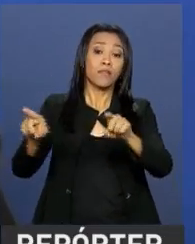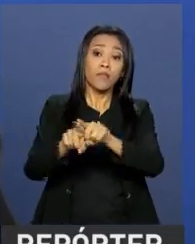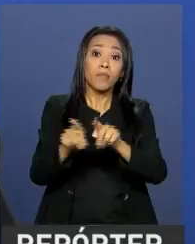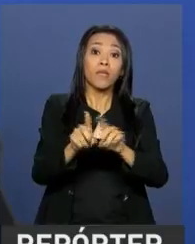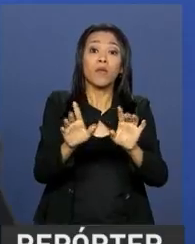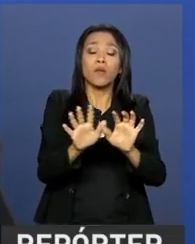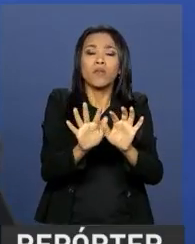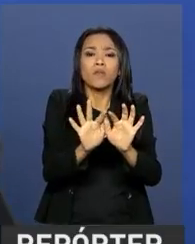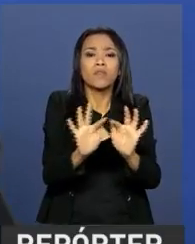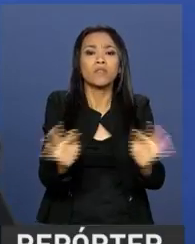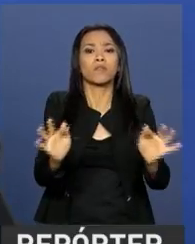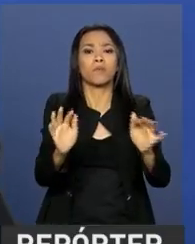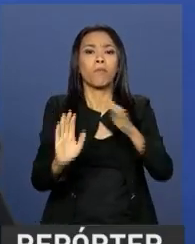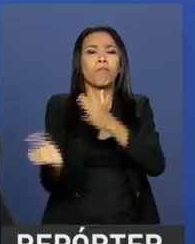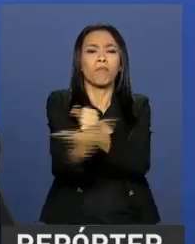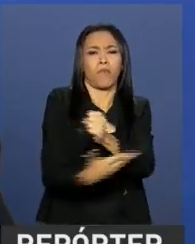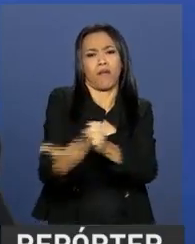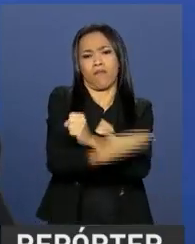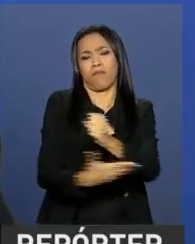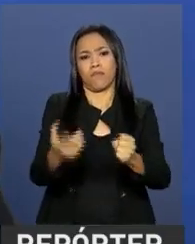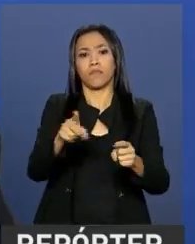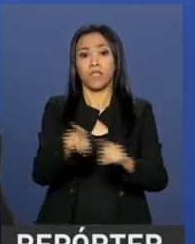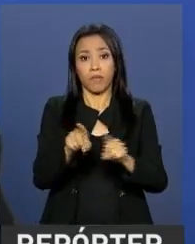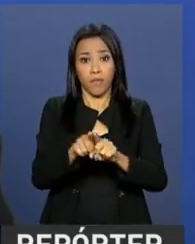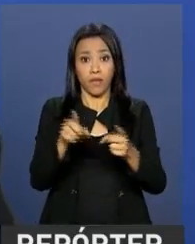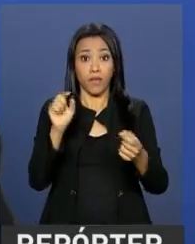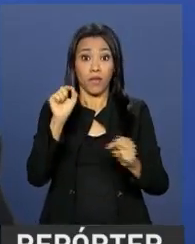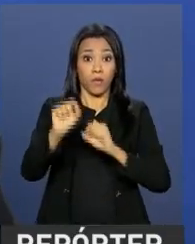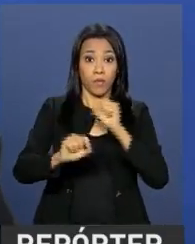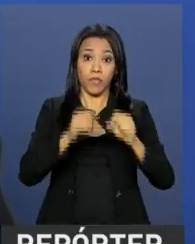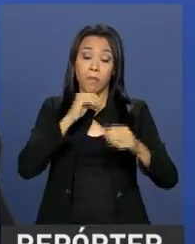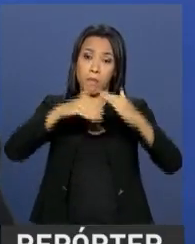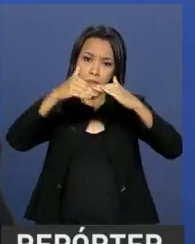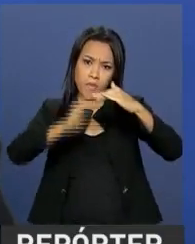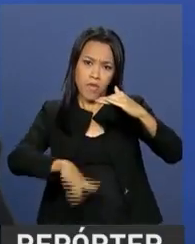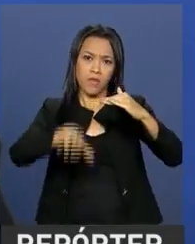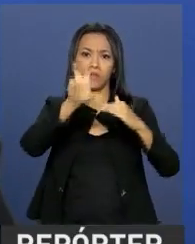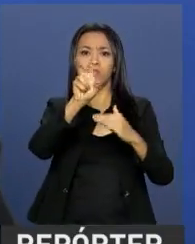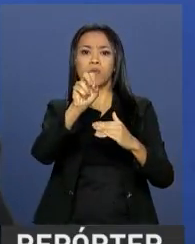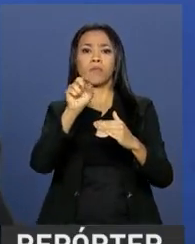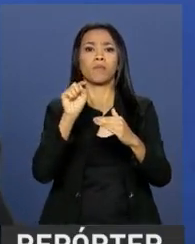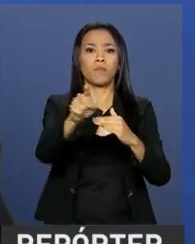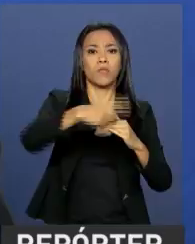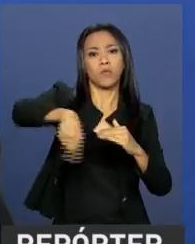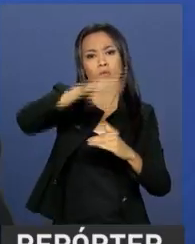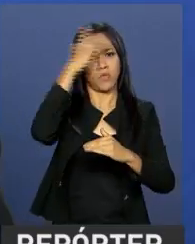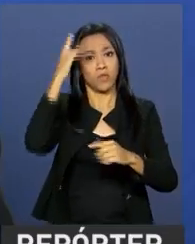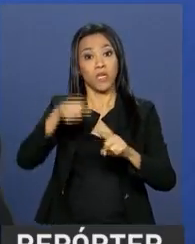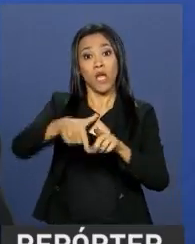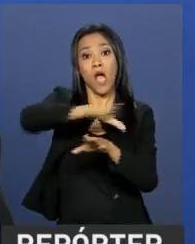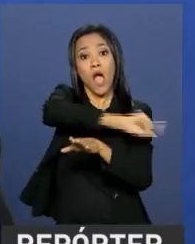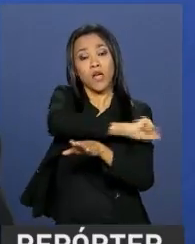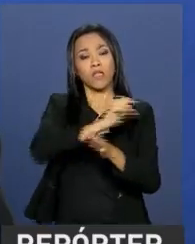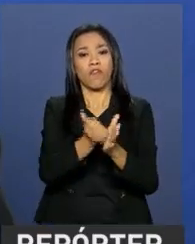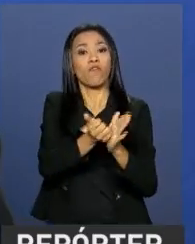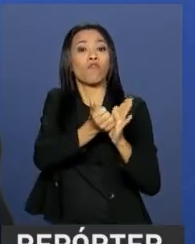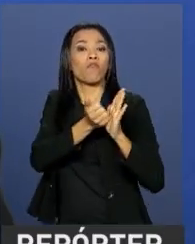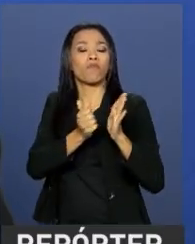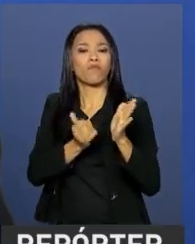básica e abrindo o programa para o atendimento aos municípios com menos de 50 mil habitantes que não eram